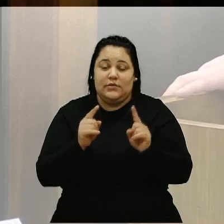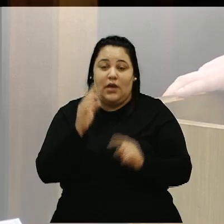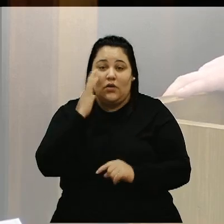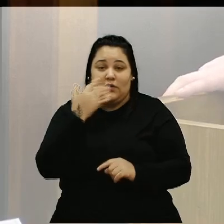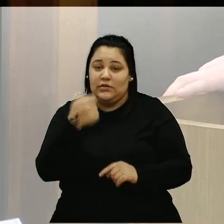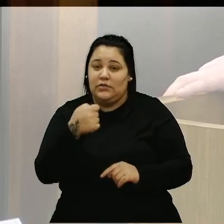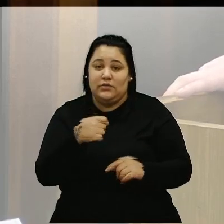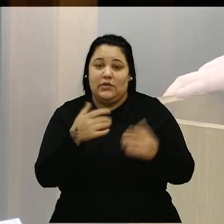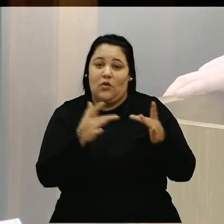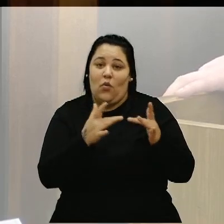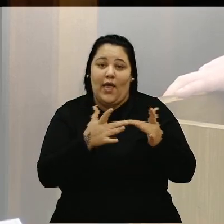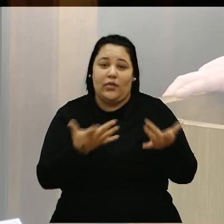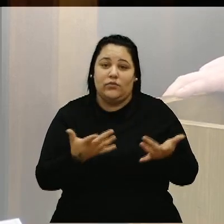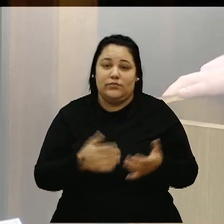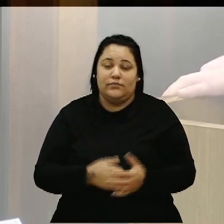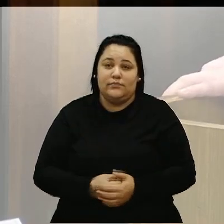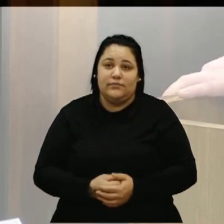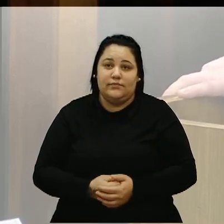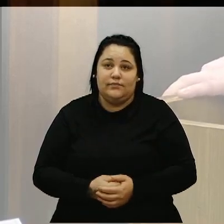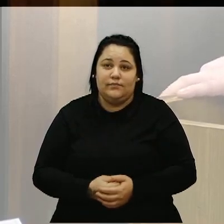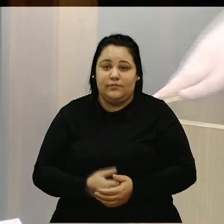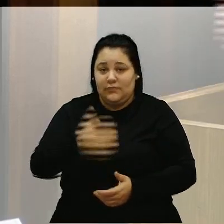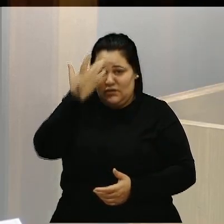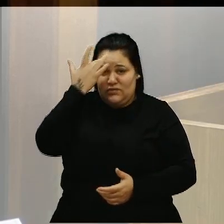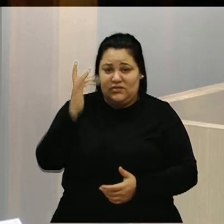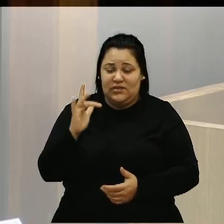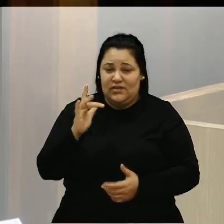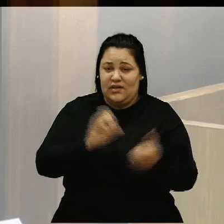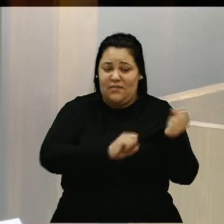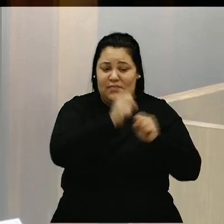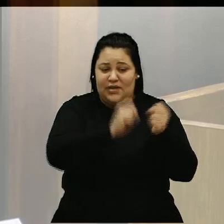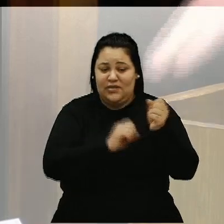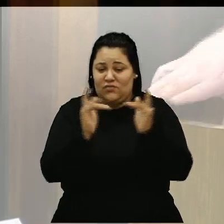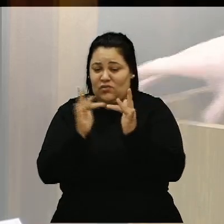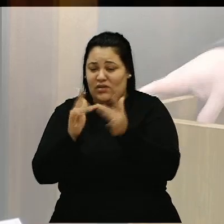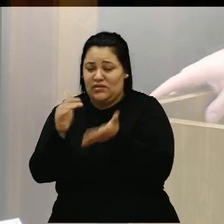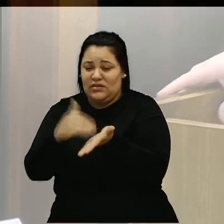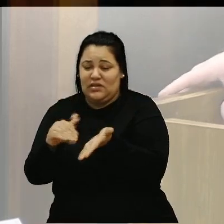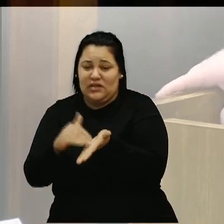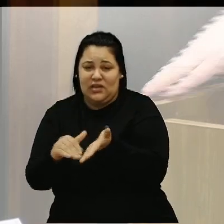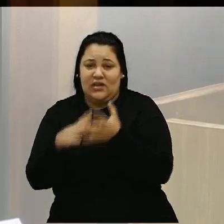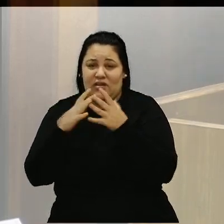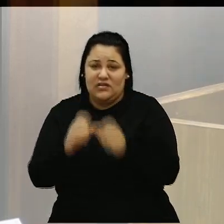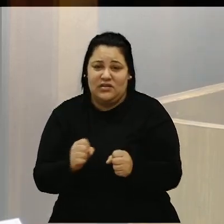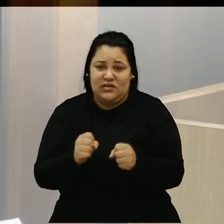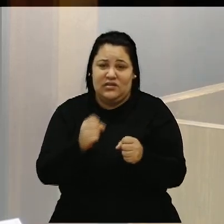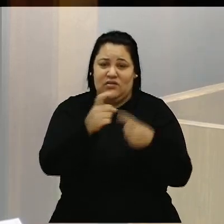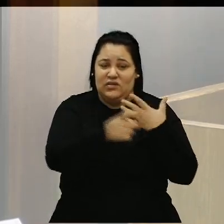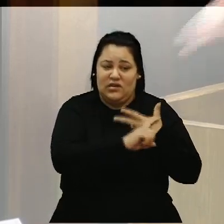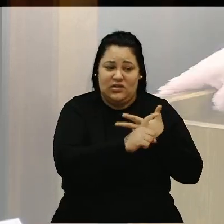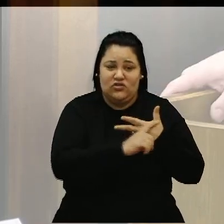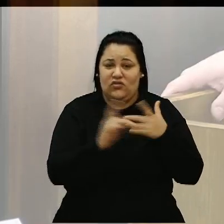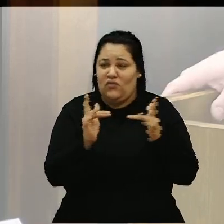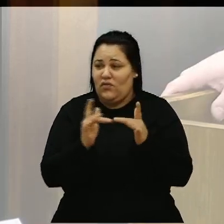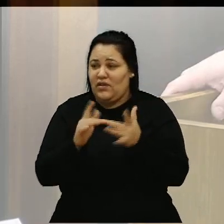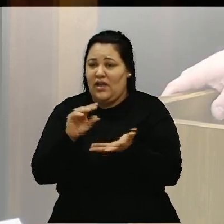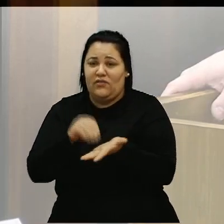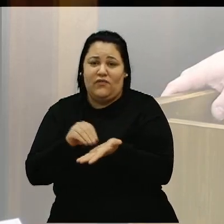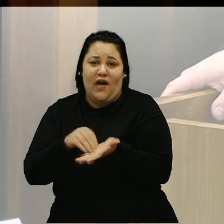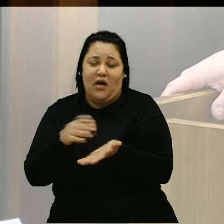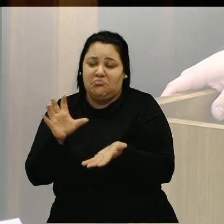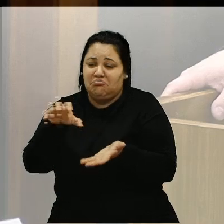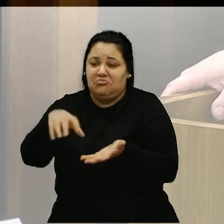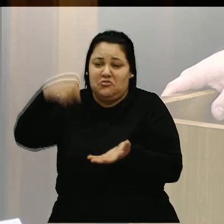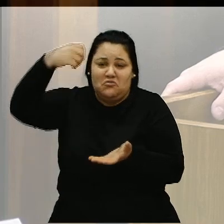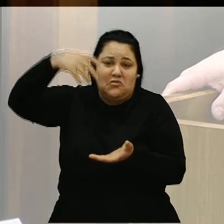entre eles. Não sei se é entre a empresa, se é entre a secretaria, se é entre o executivo, se é entre o setor de iluminação.